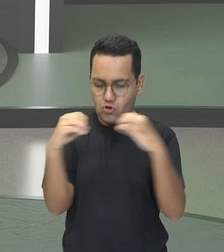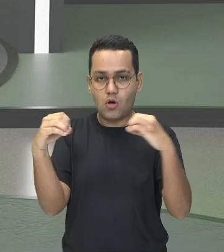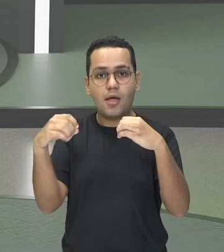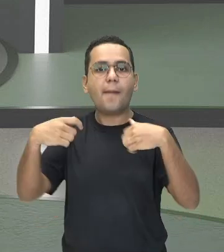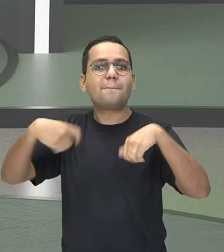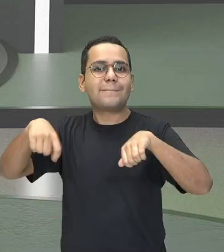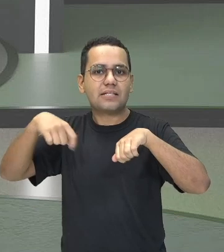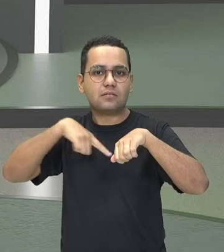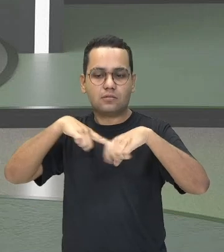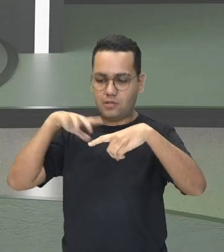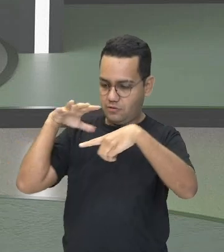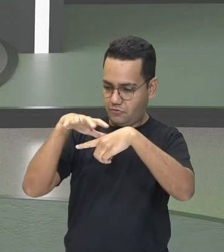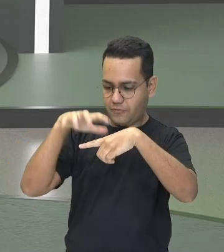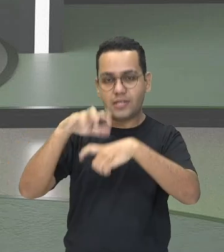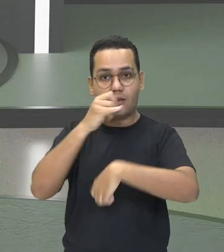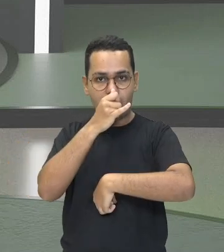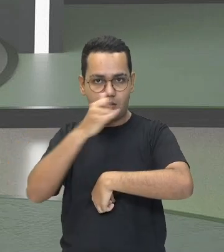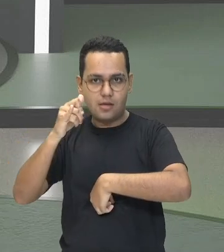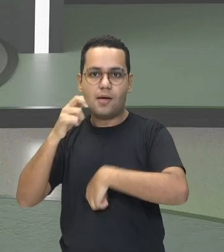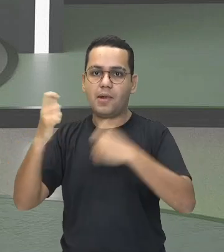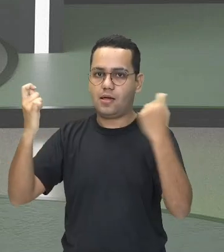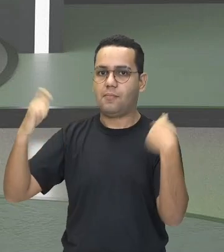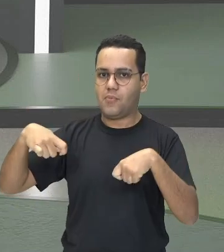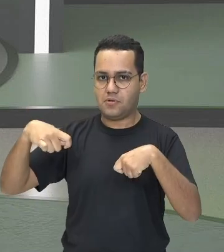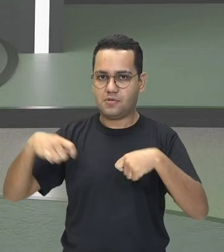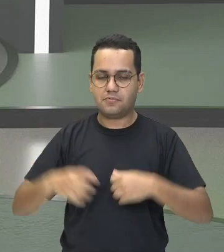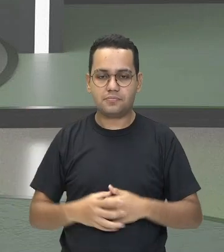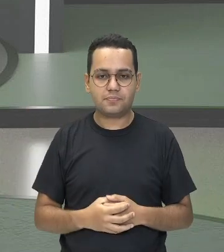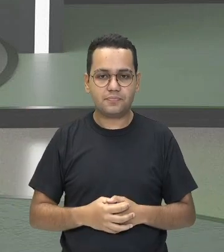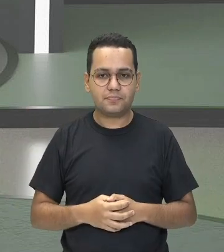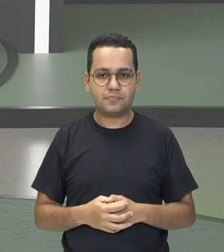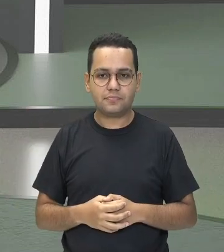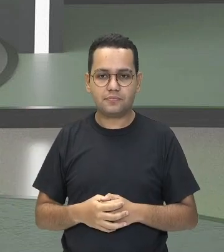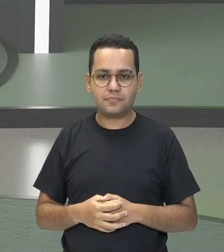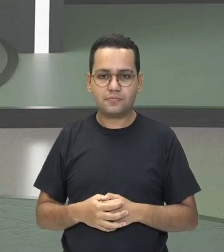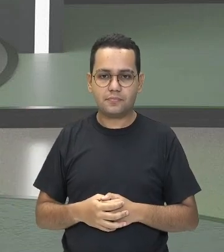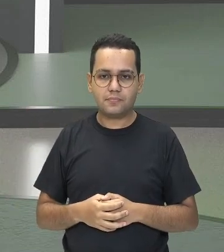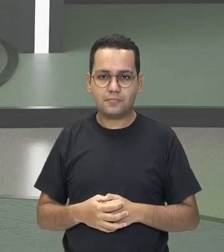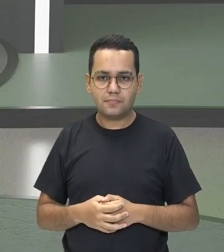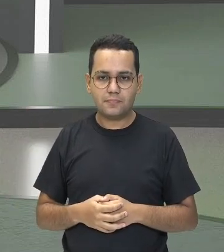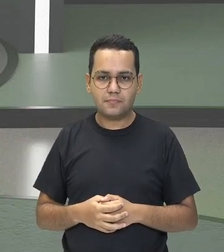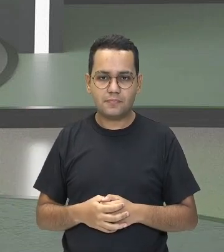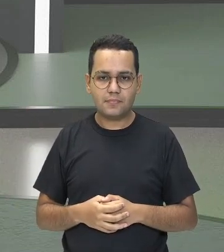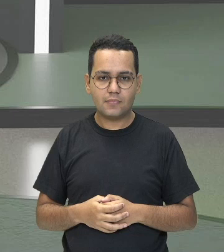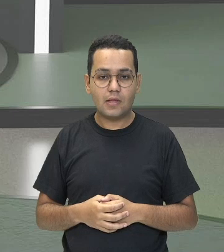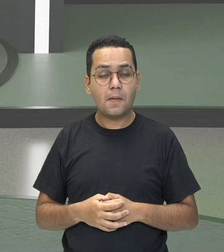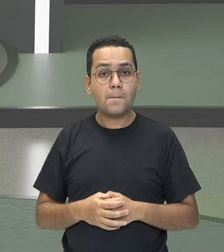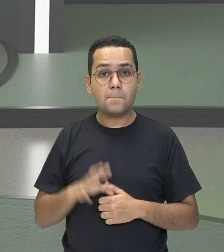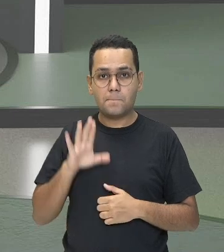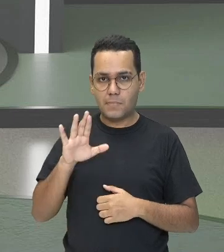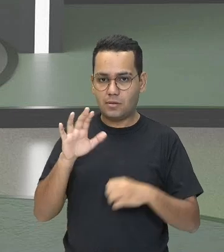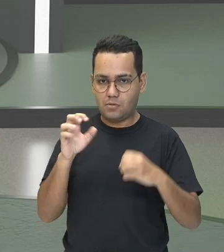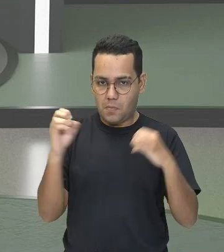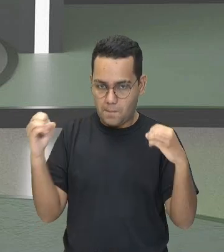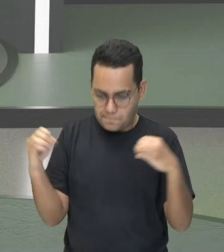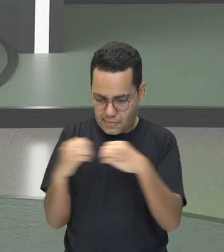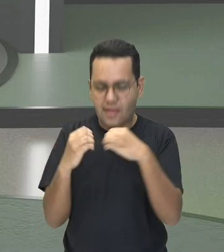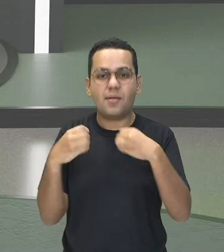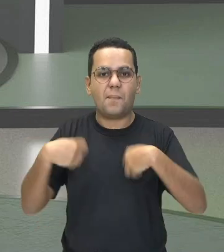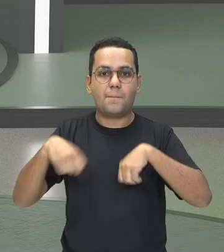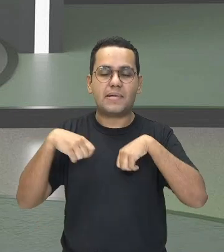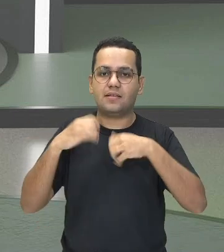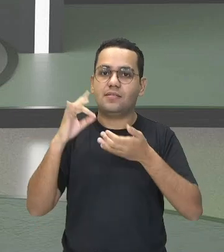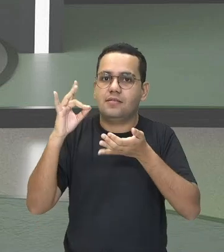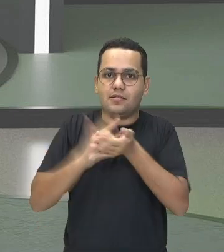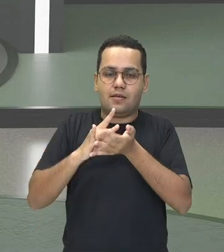essa reação ocorra tá E também o choque precisa ser direito note aqui nesse último que